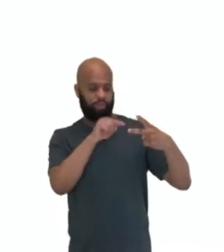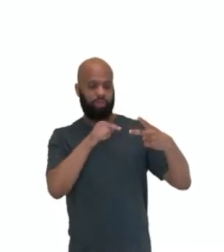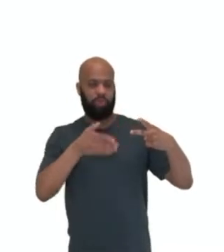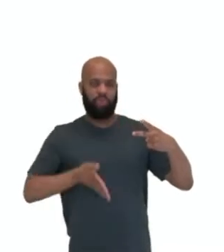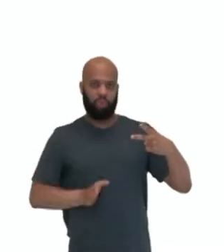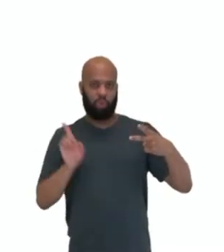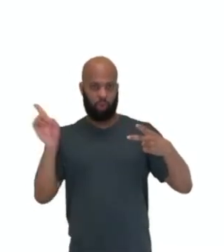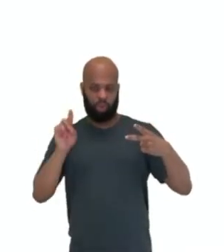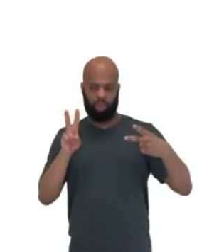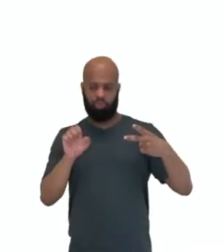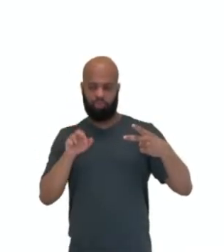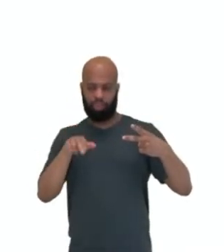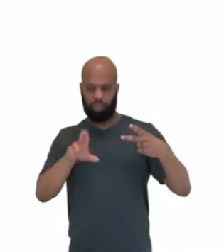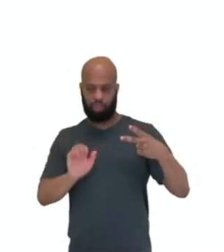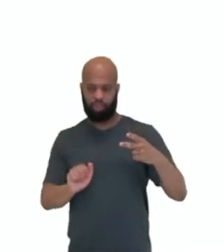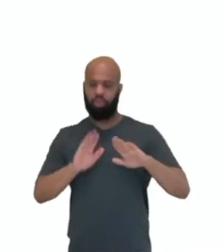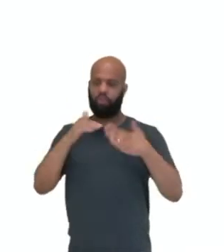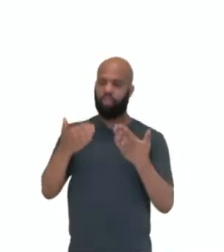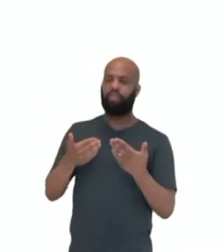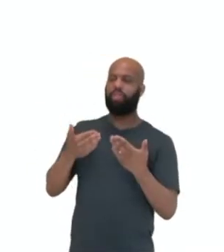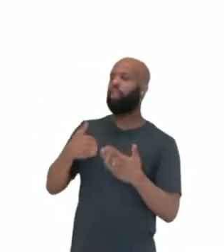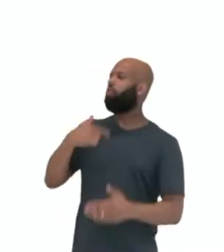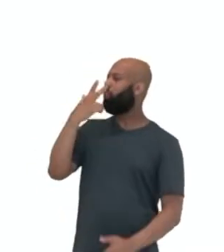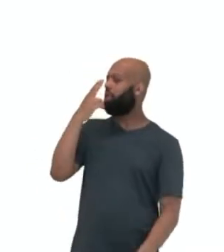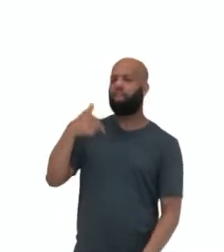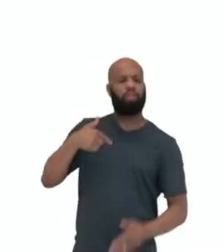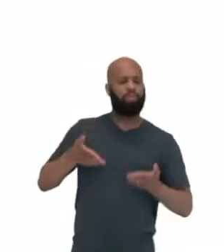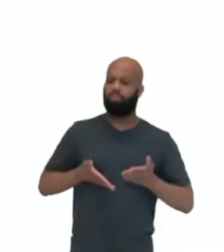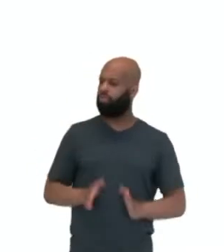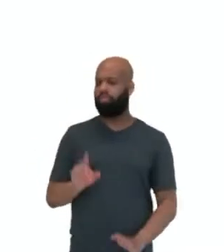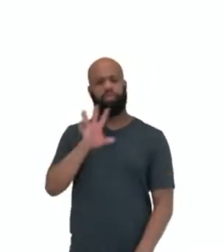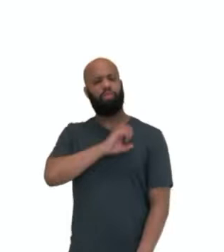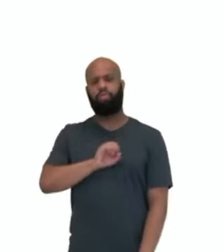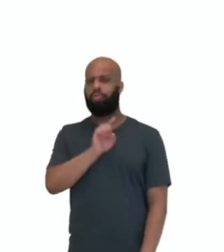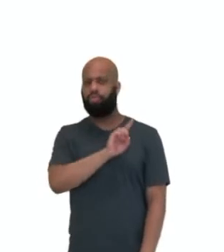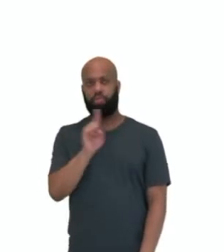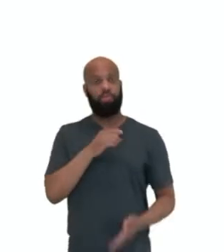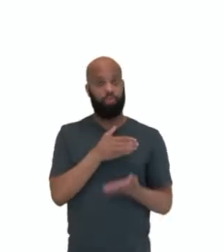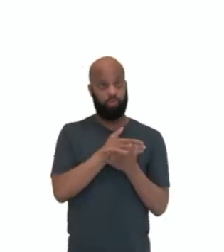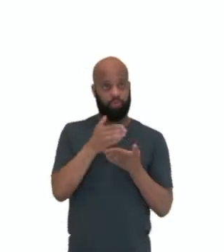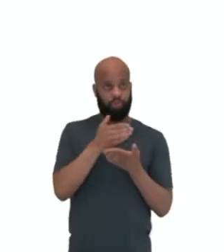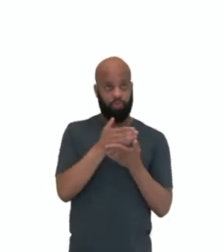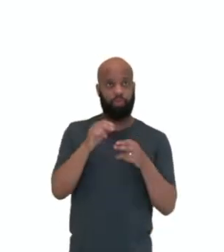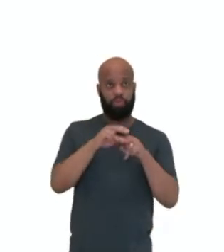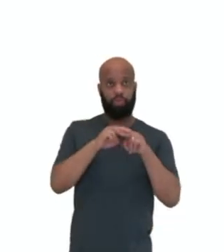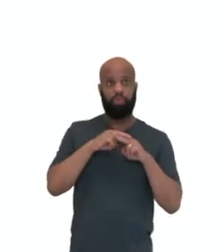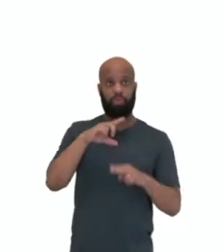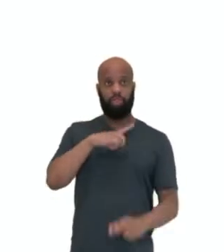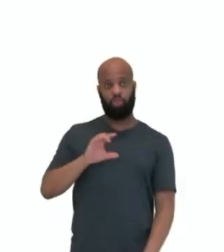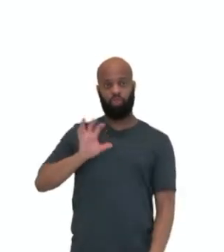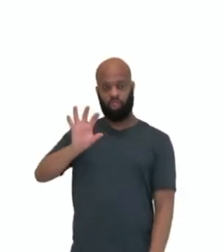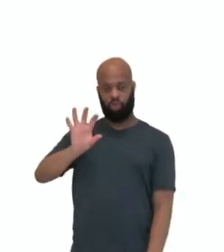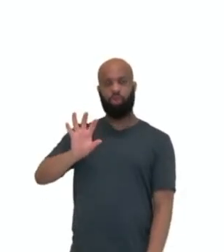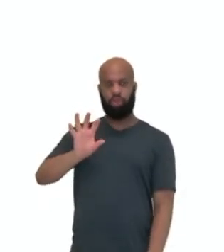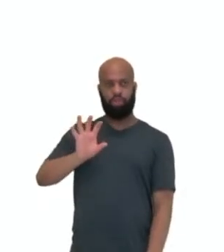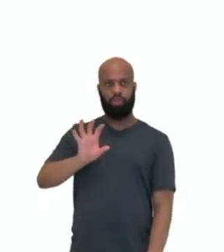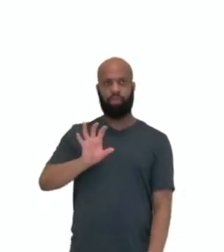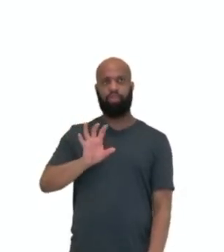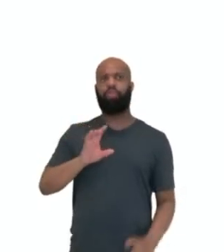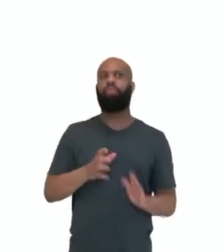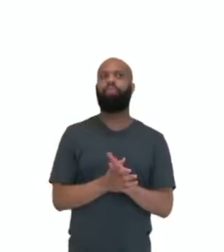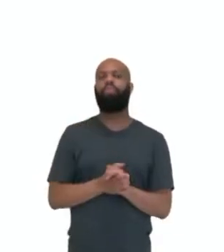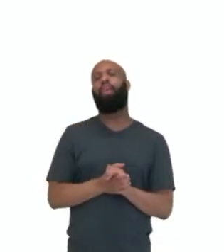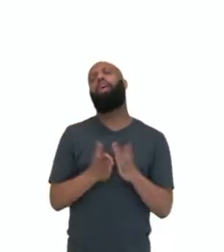Julieta, às vezes acho que não nasci para o amor. Então, isso era um começo, por isso essa pontuação.